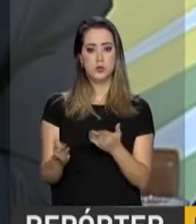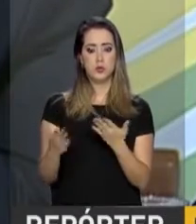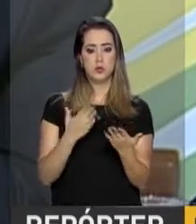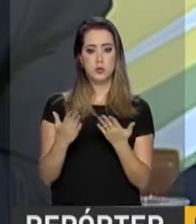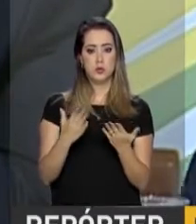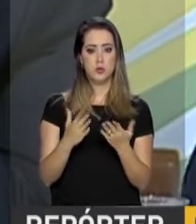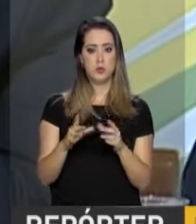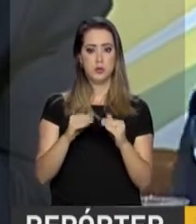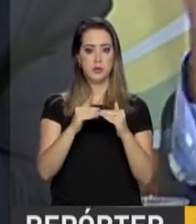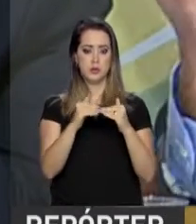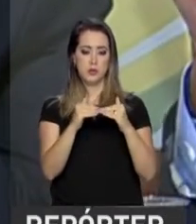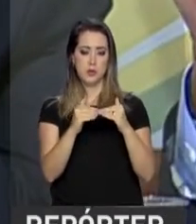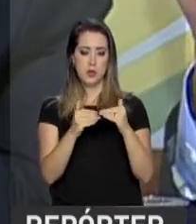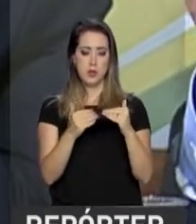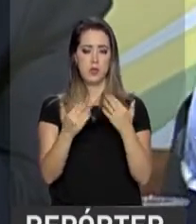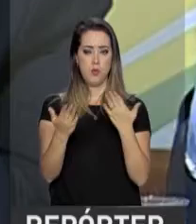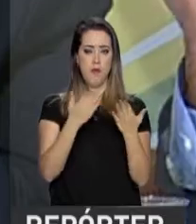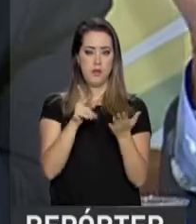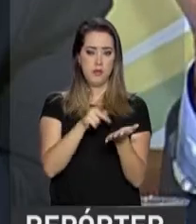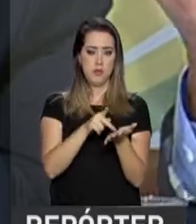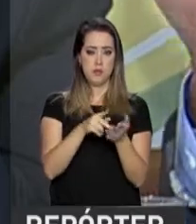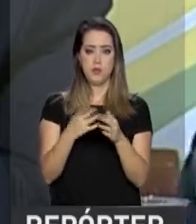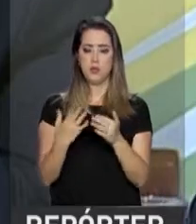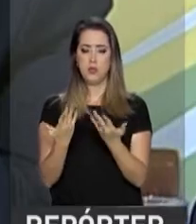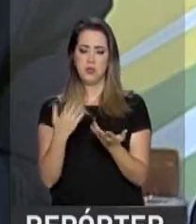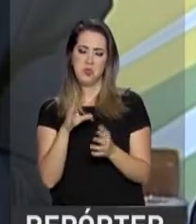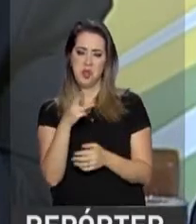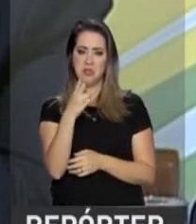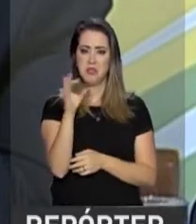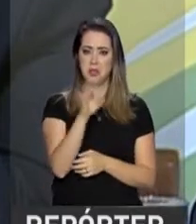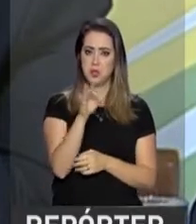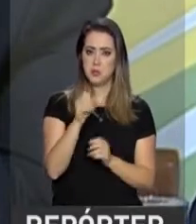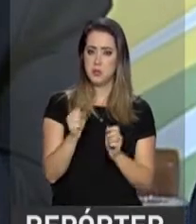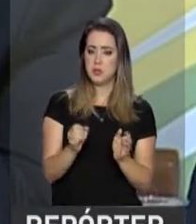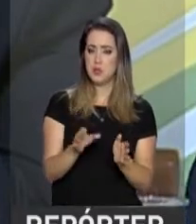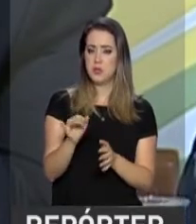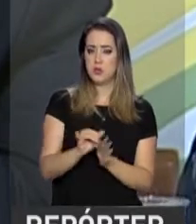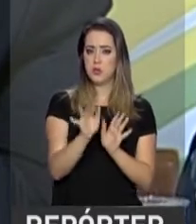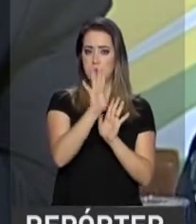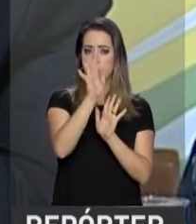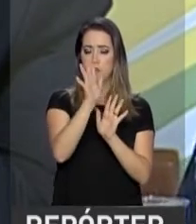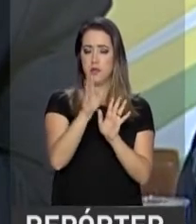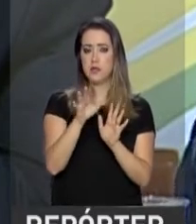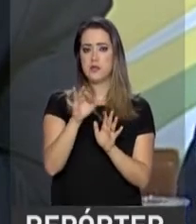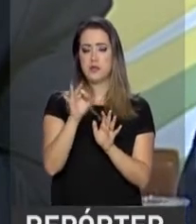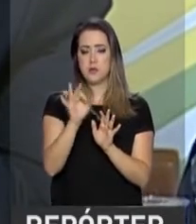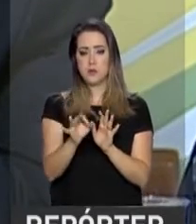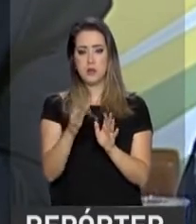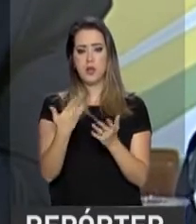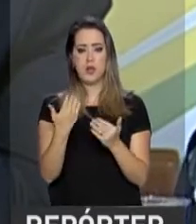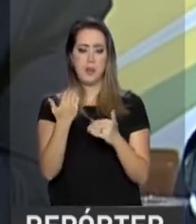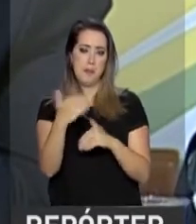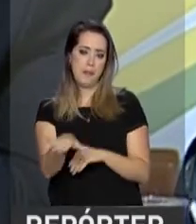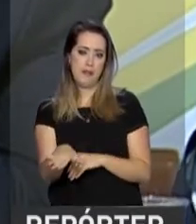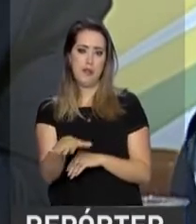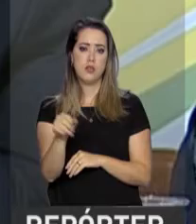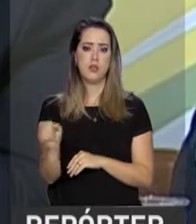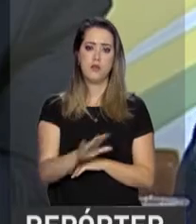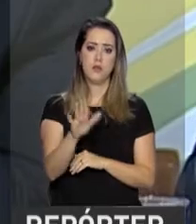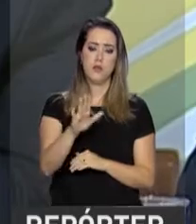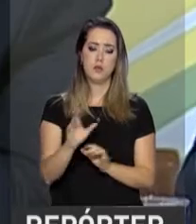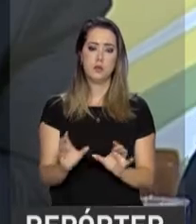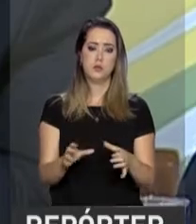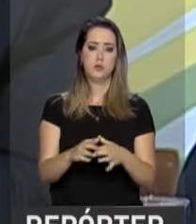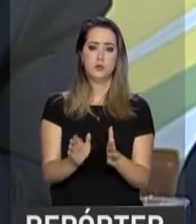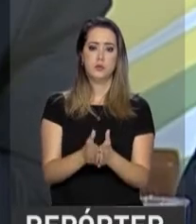então nós estamos com inflação em torno de 3% a inflação dos mais pobres é mais ou menos a metade dessa inflação então